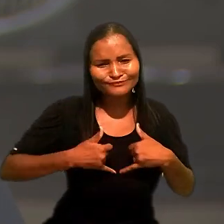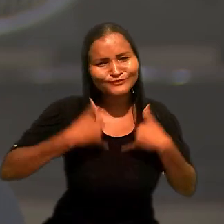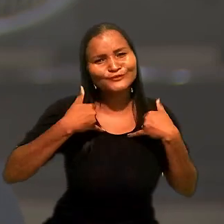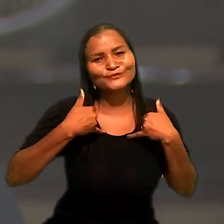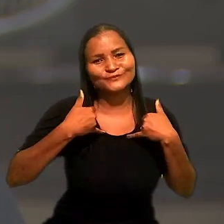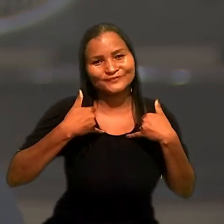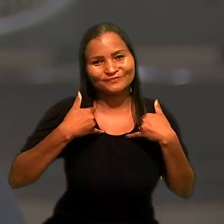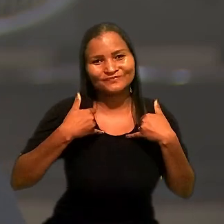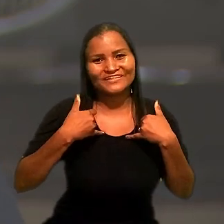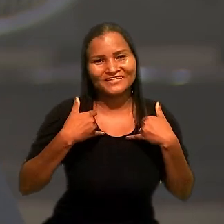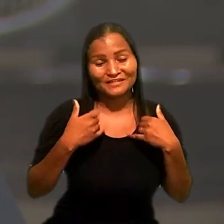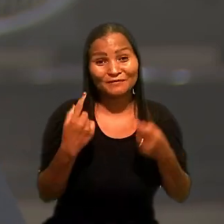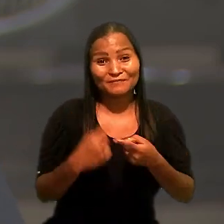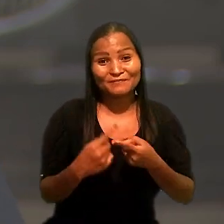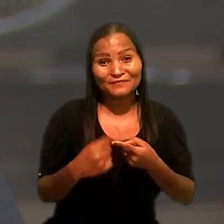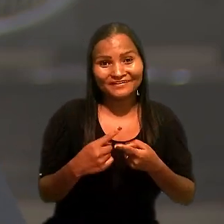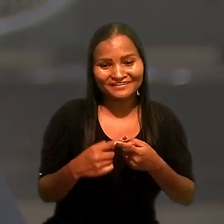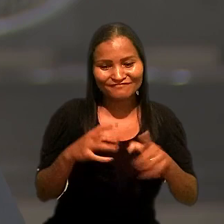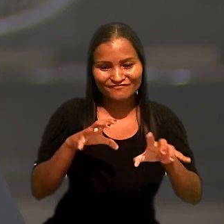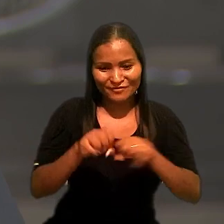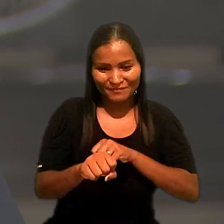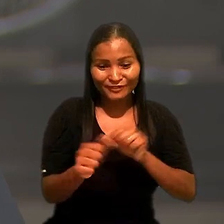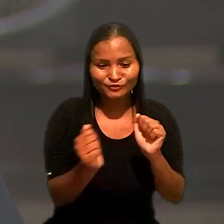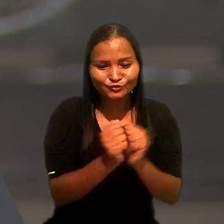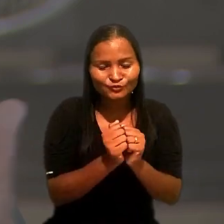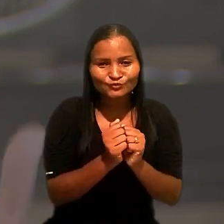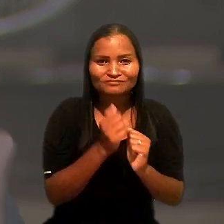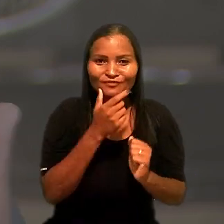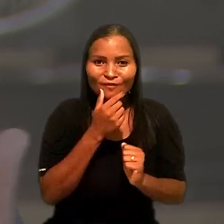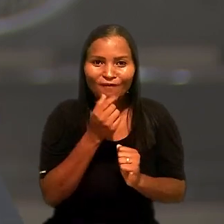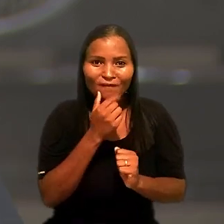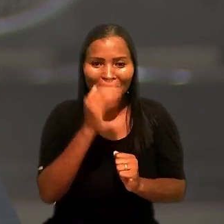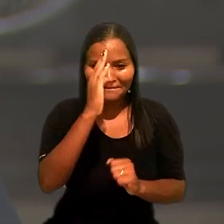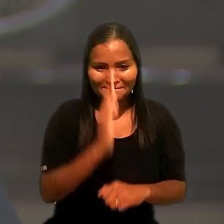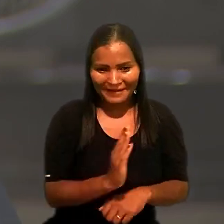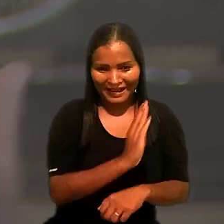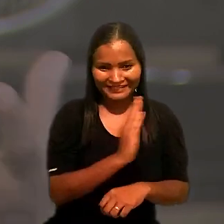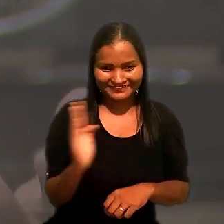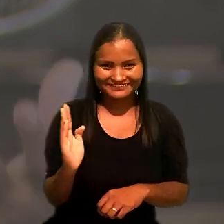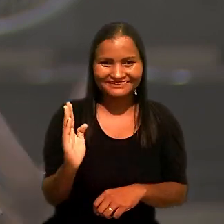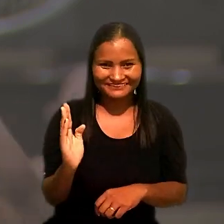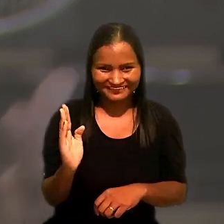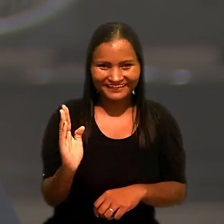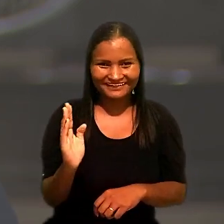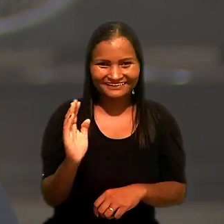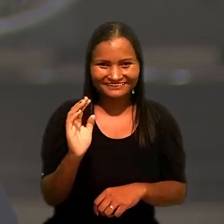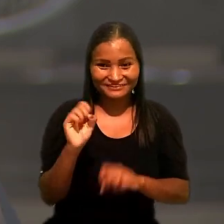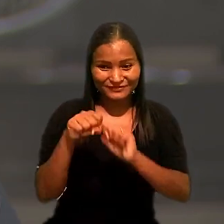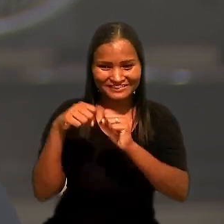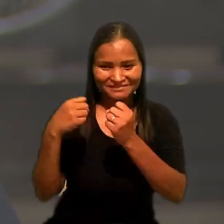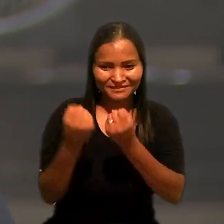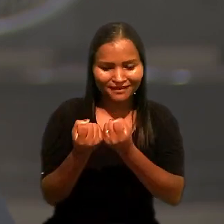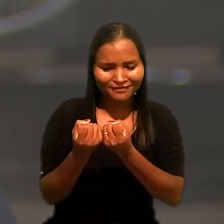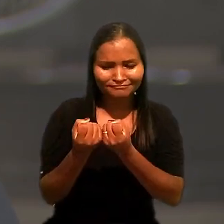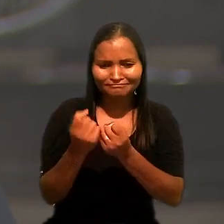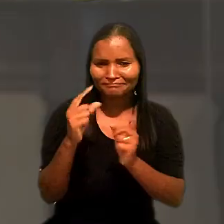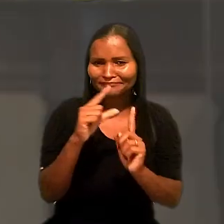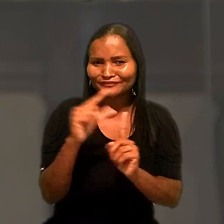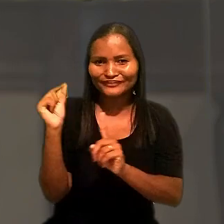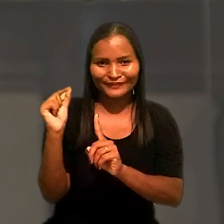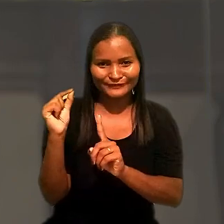permita-me, com muita vaidade, porque ter sido formado junto aos padres lá na Arquidiocese de Belo Horizonte foi um